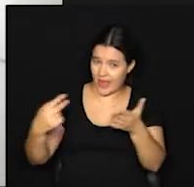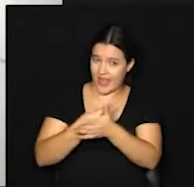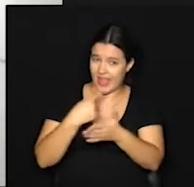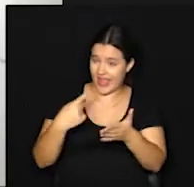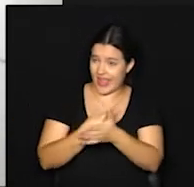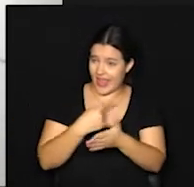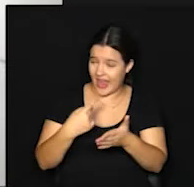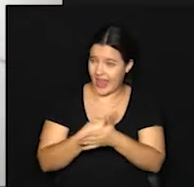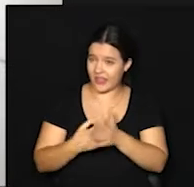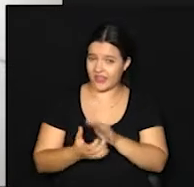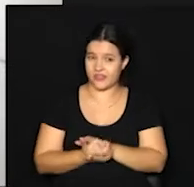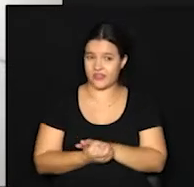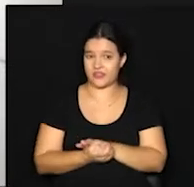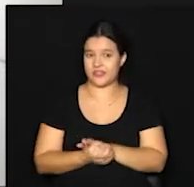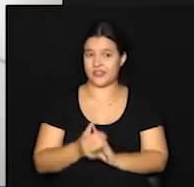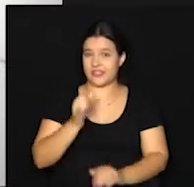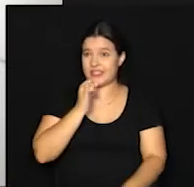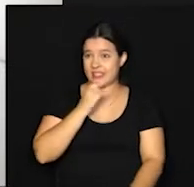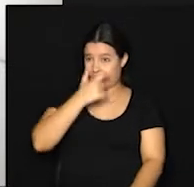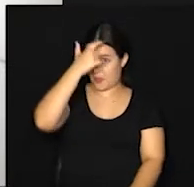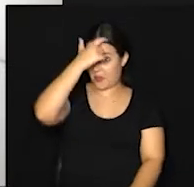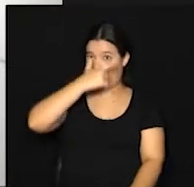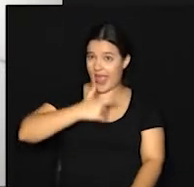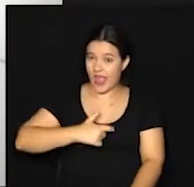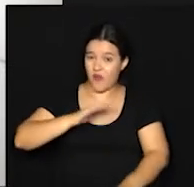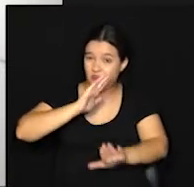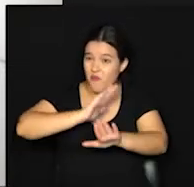quando eu vou